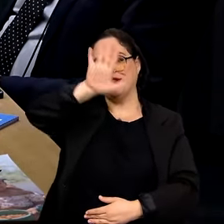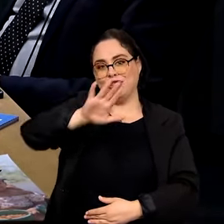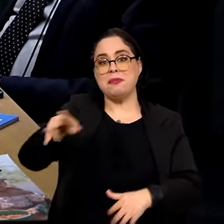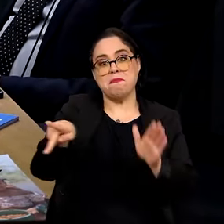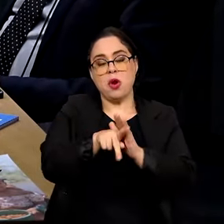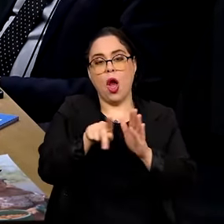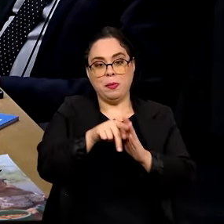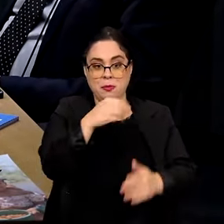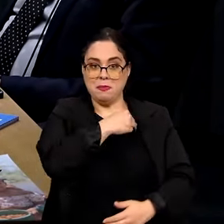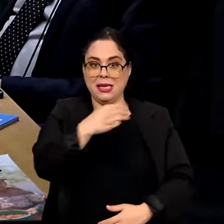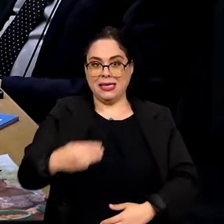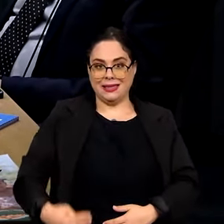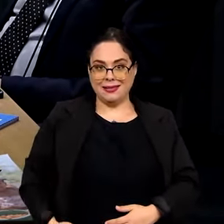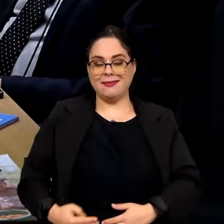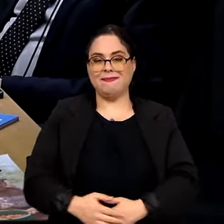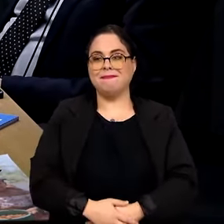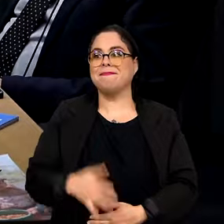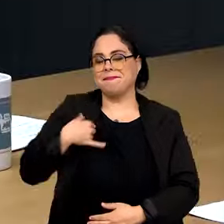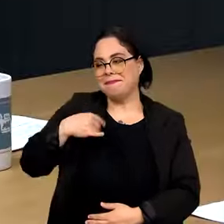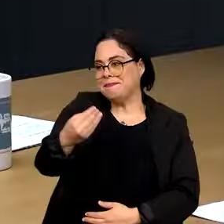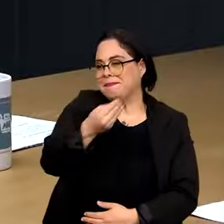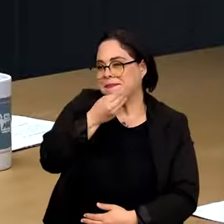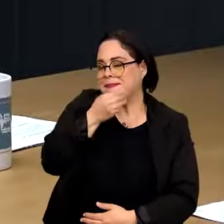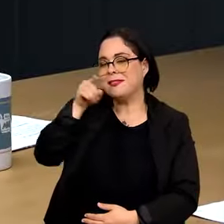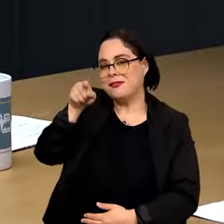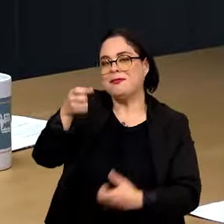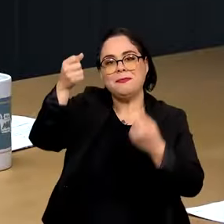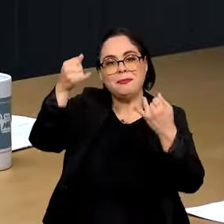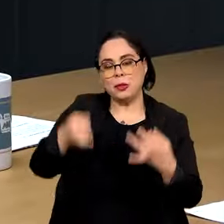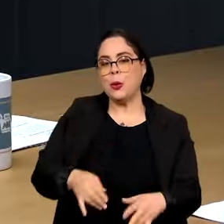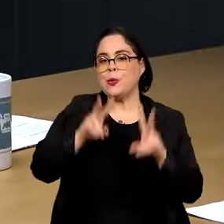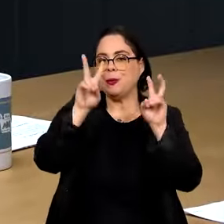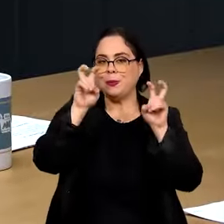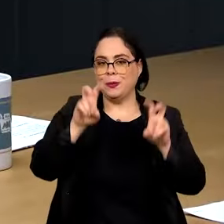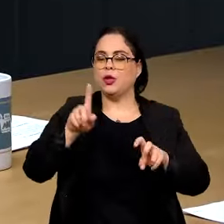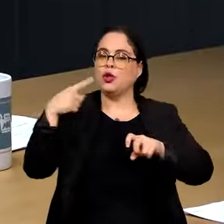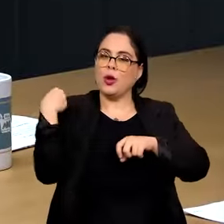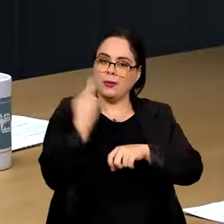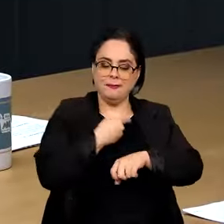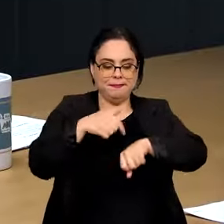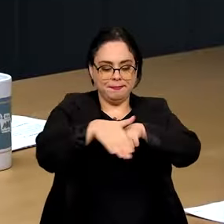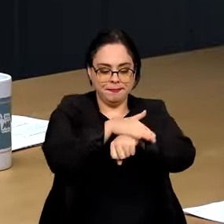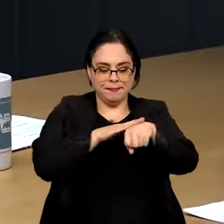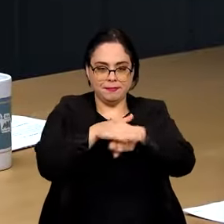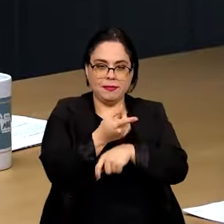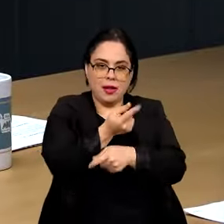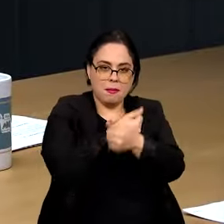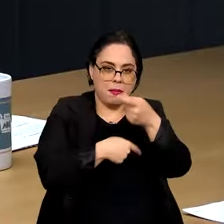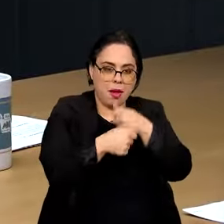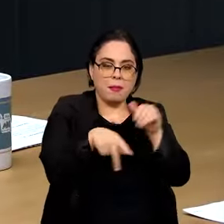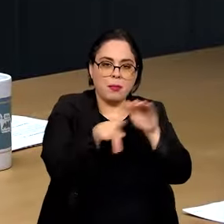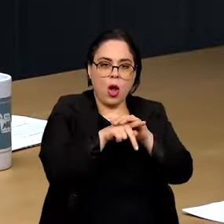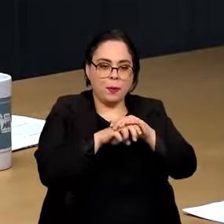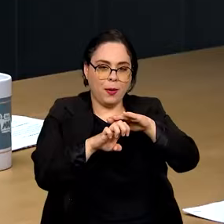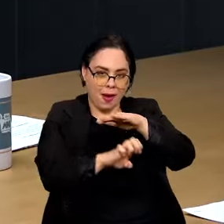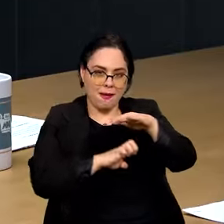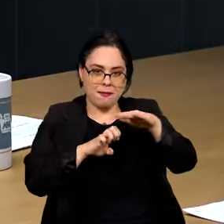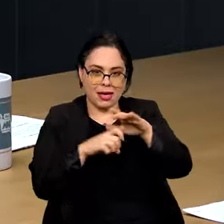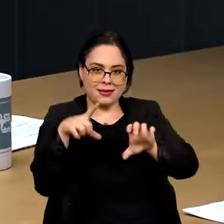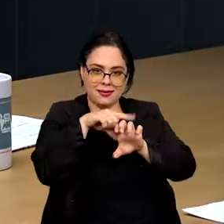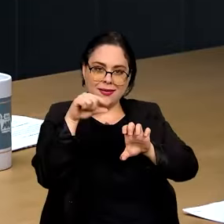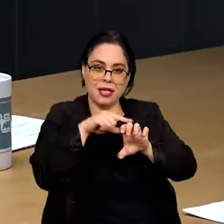Esse chamado do ministério eu vou aproveitar secretário esse gancho né que a gente tava falando aí do microcrédito para